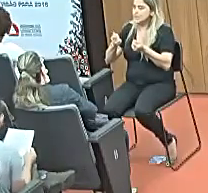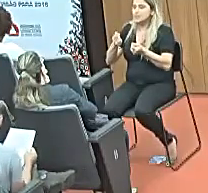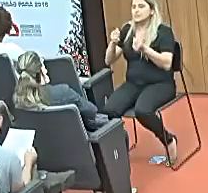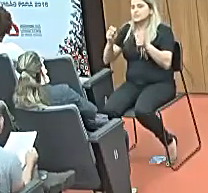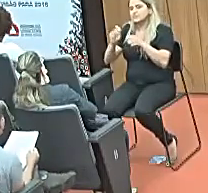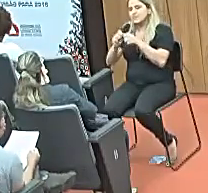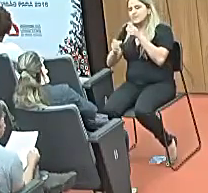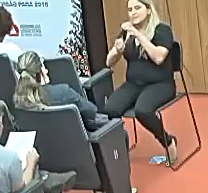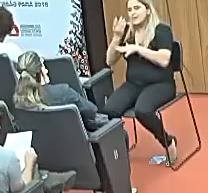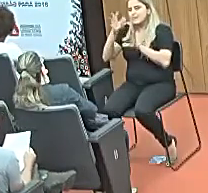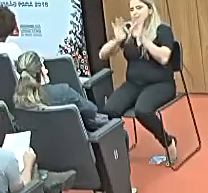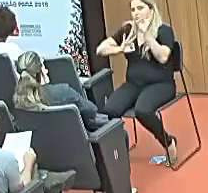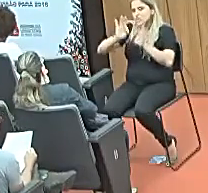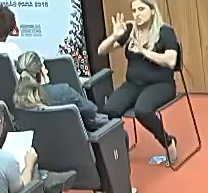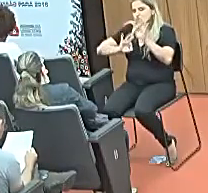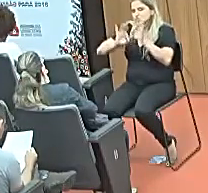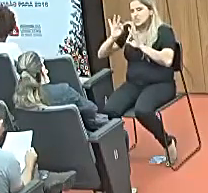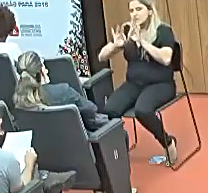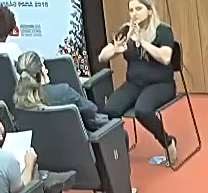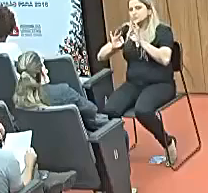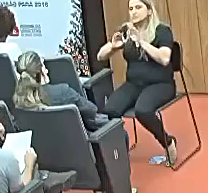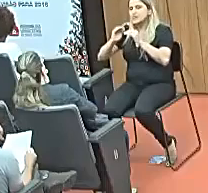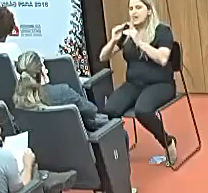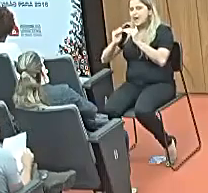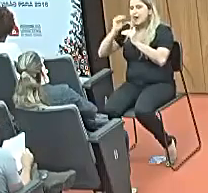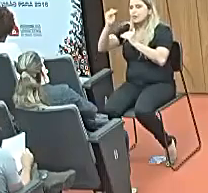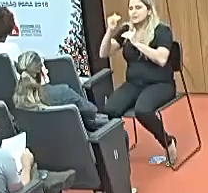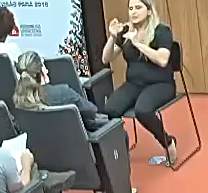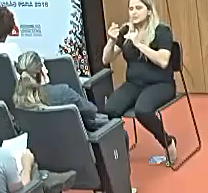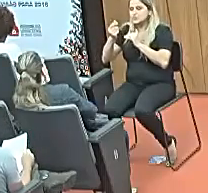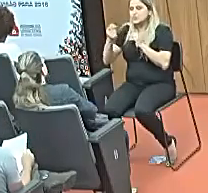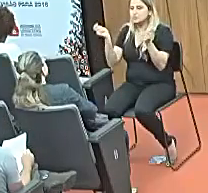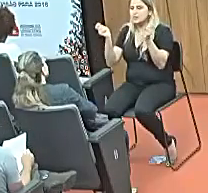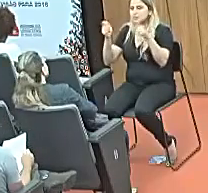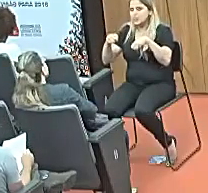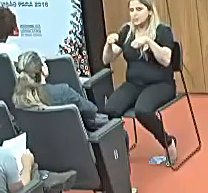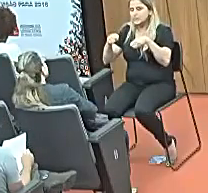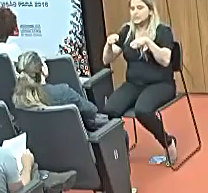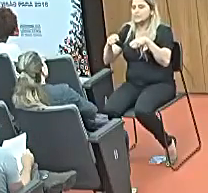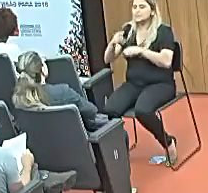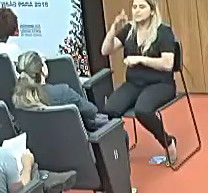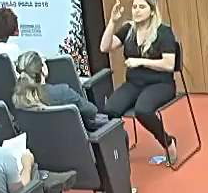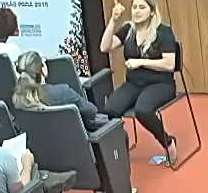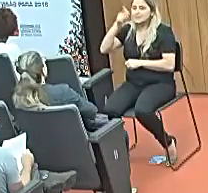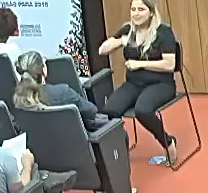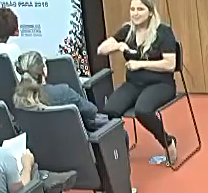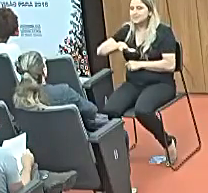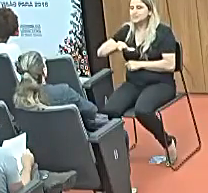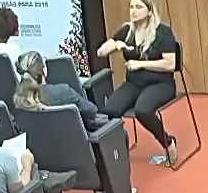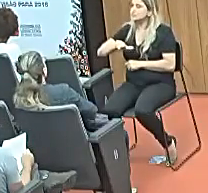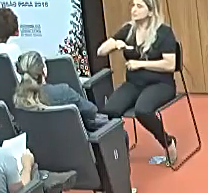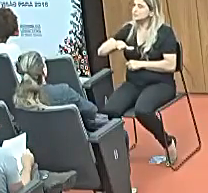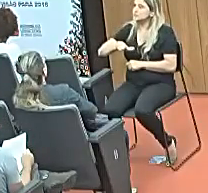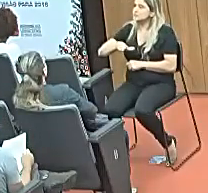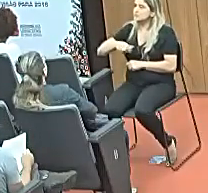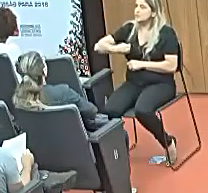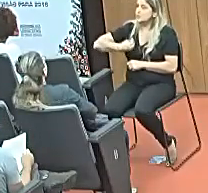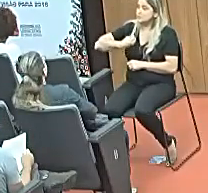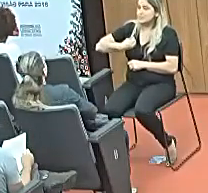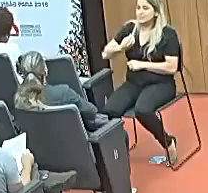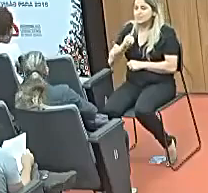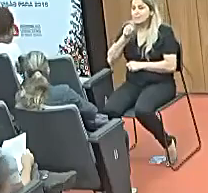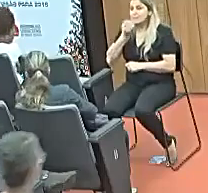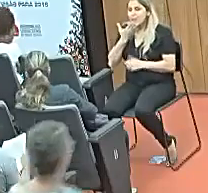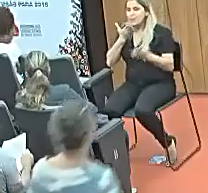criar projetos e aumentar a meta financeira para que a gente possa aumentar e garantir a qualidade de vida para esses o jovem